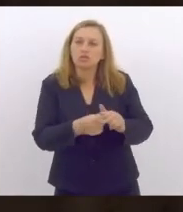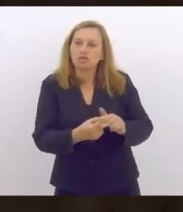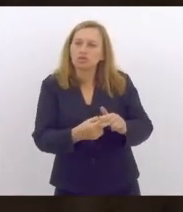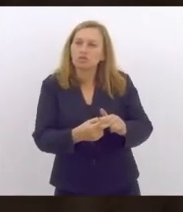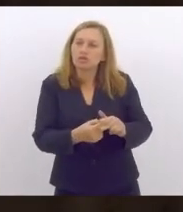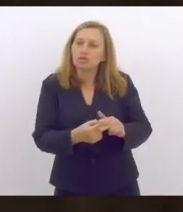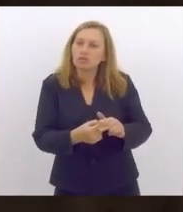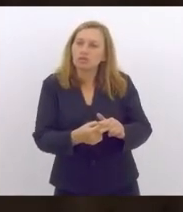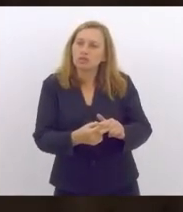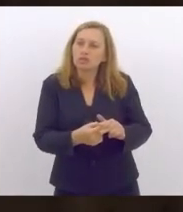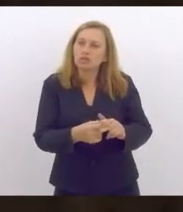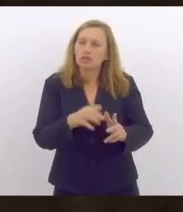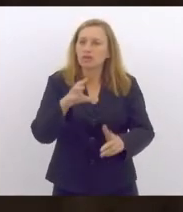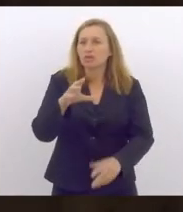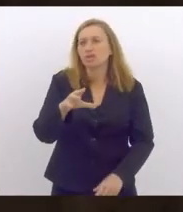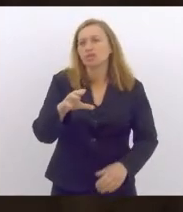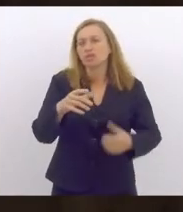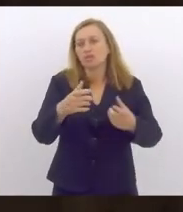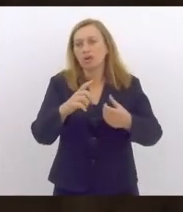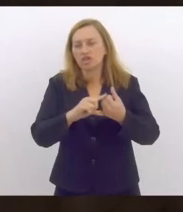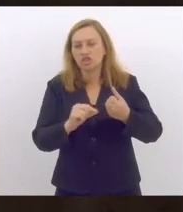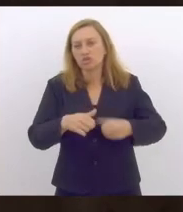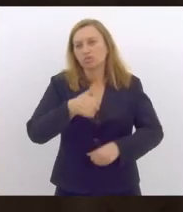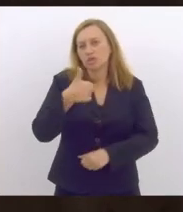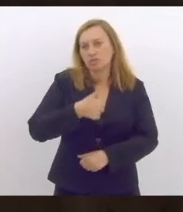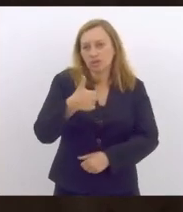modificando o caput do artigo 1º